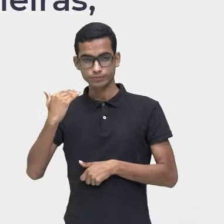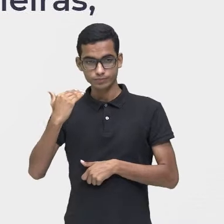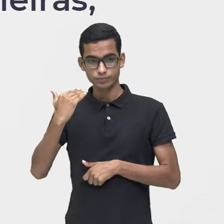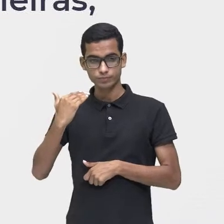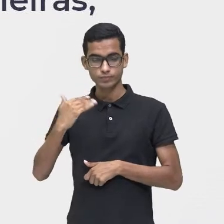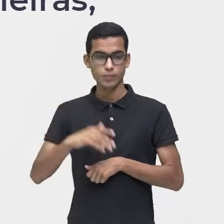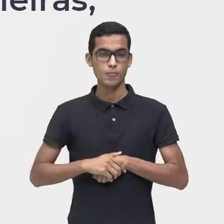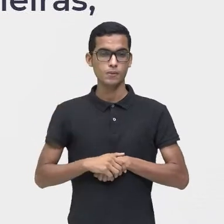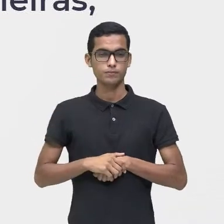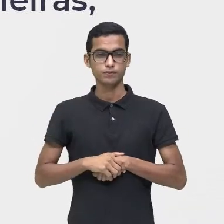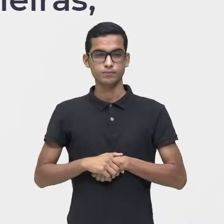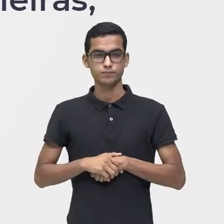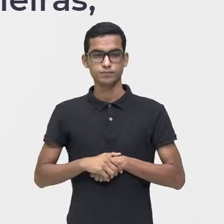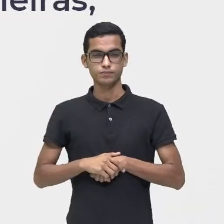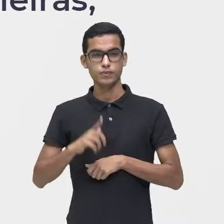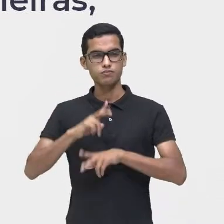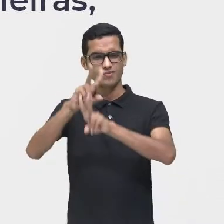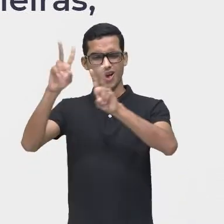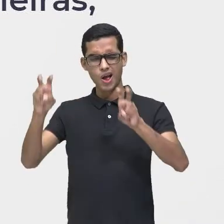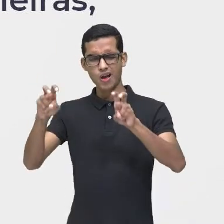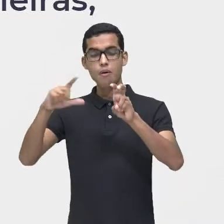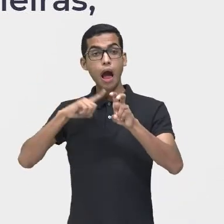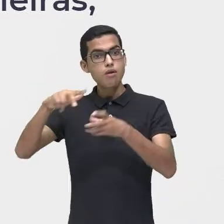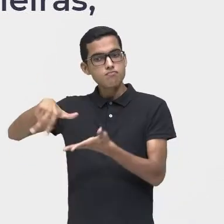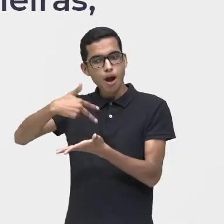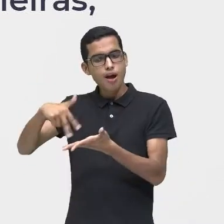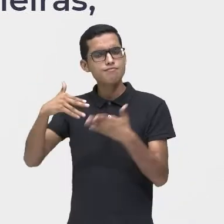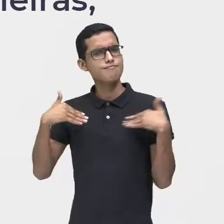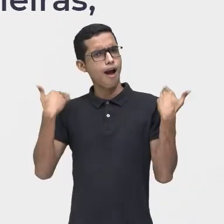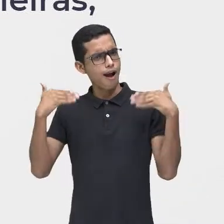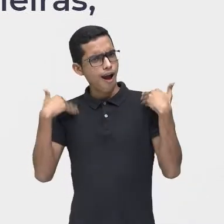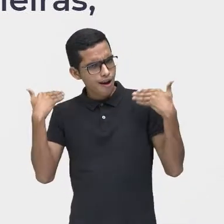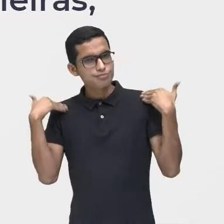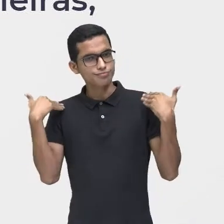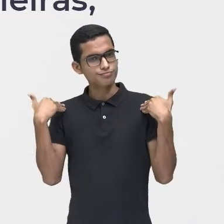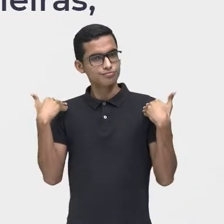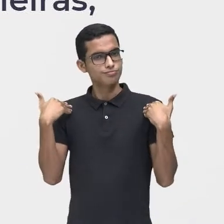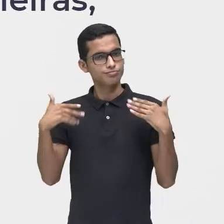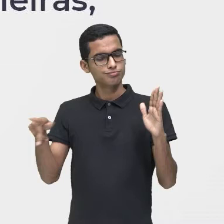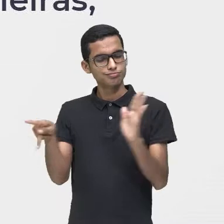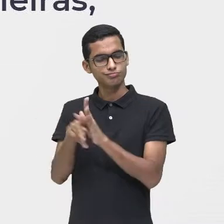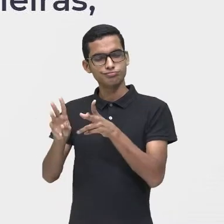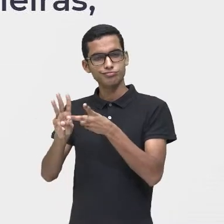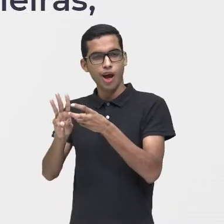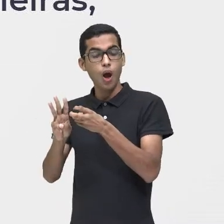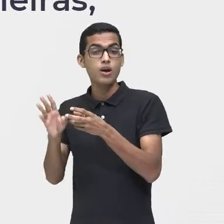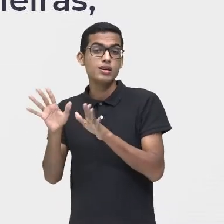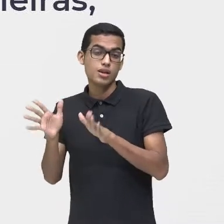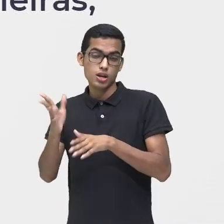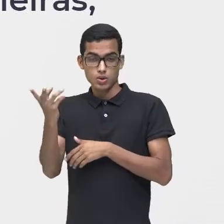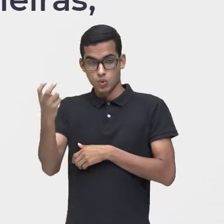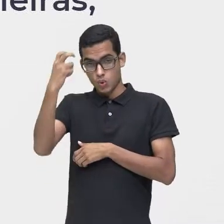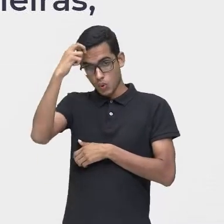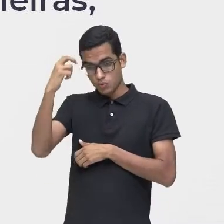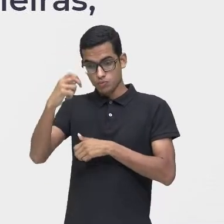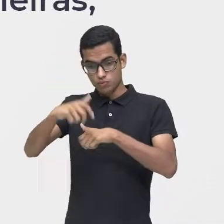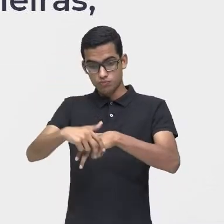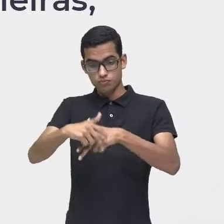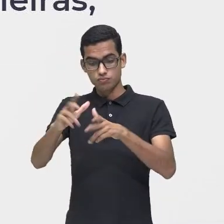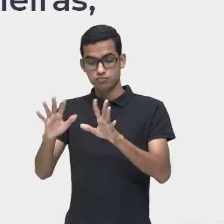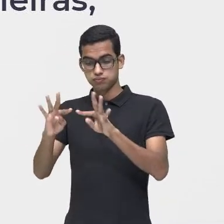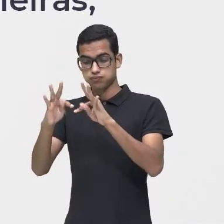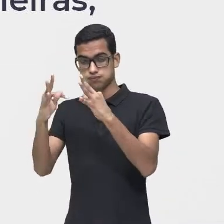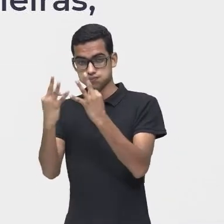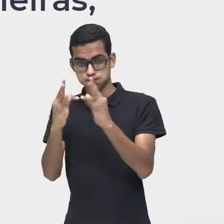memórias. Apesar do tema, é uma das mais alegres danças indígenas brasileiras, pois, de acordo com a cultura das tribos, os finados